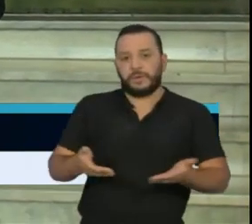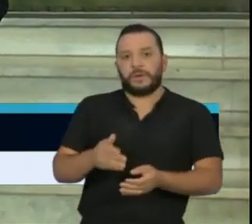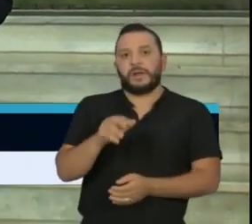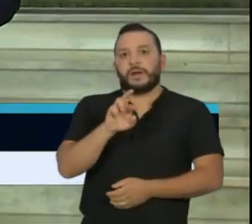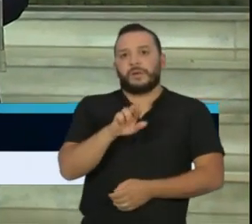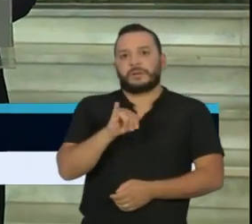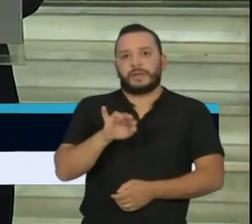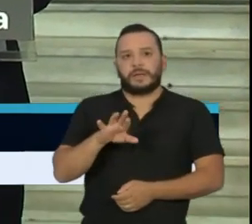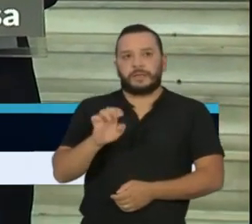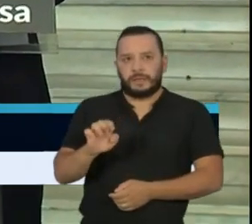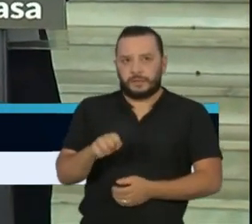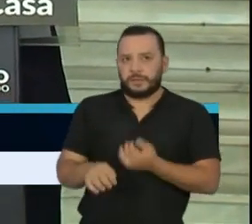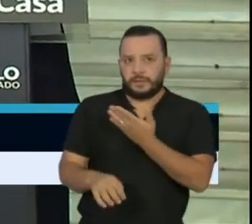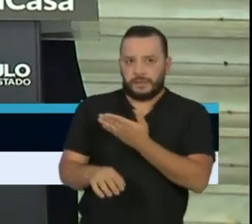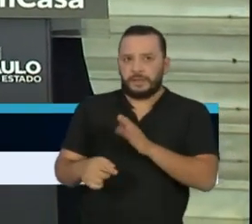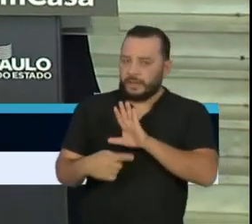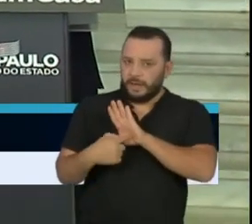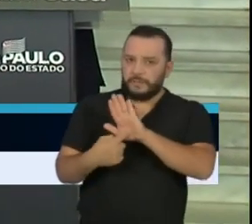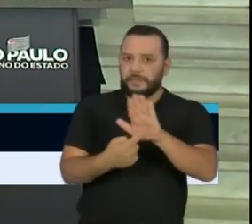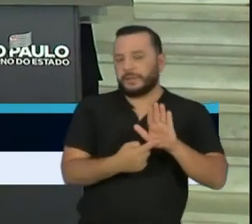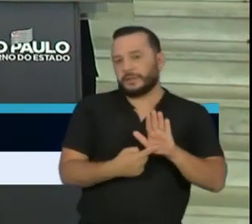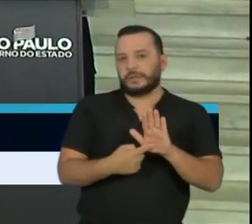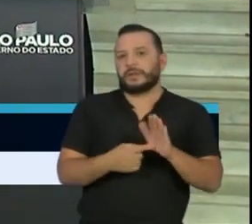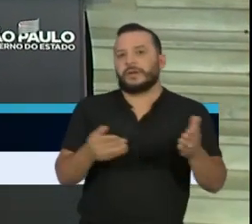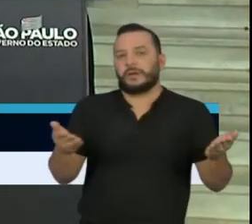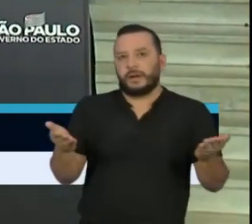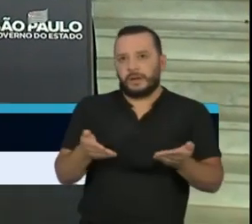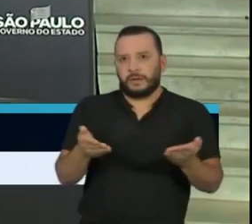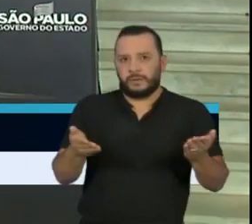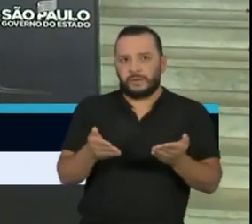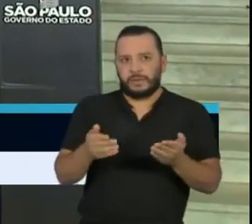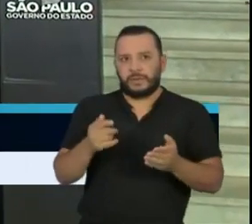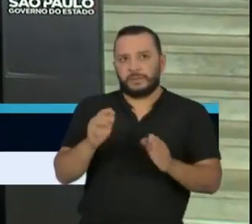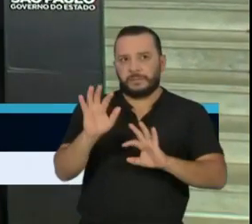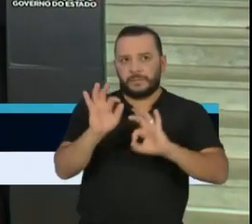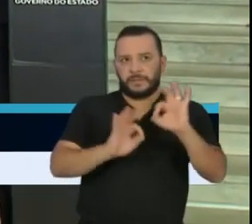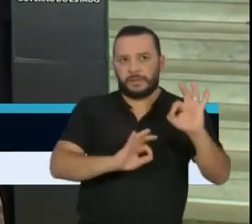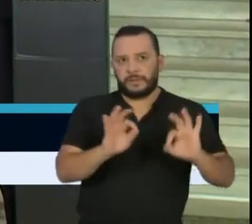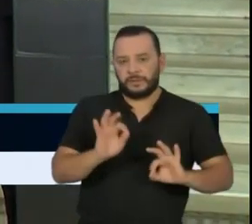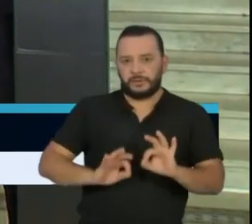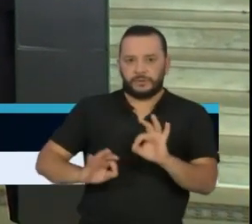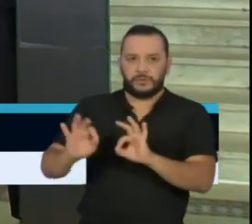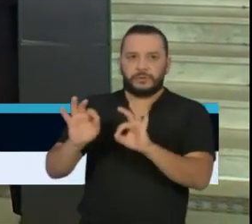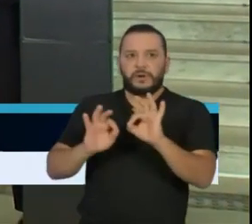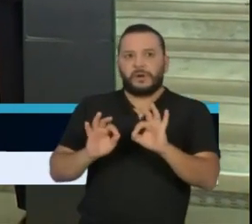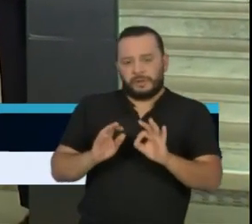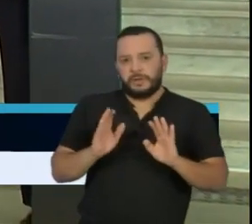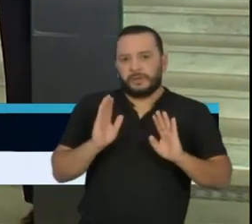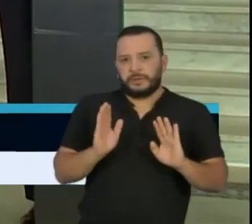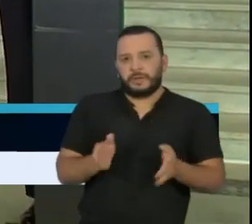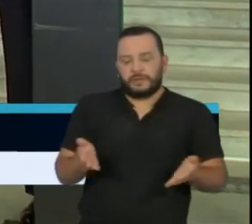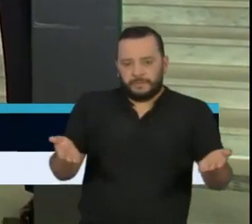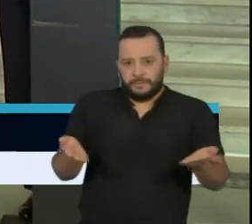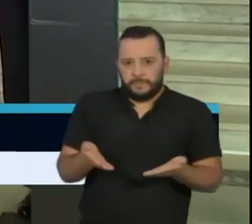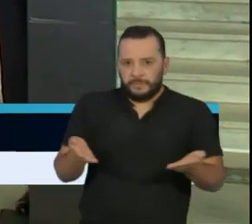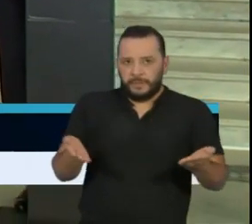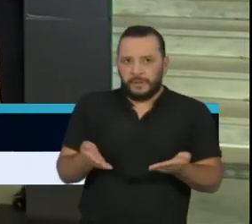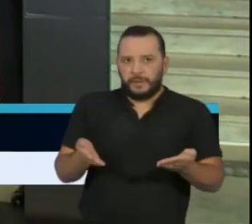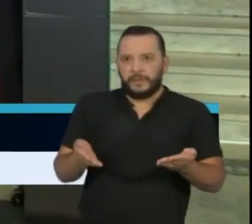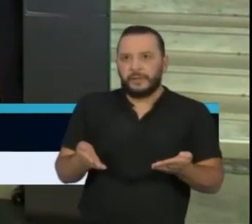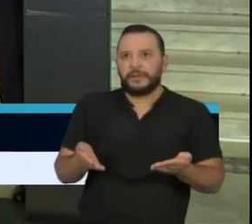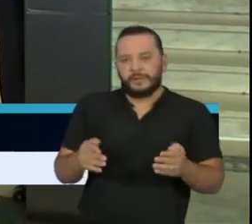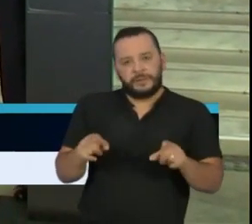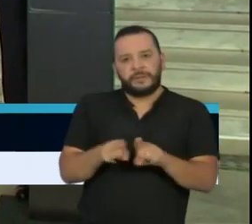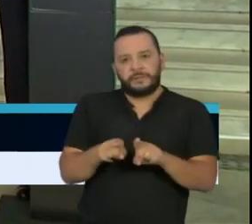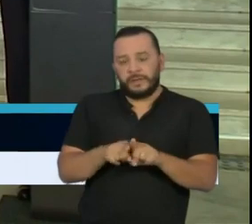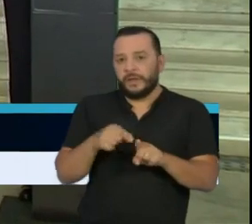que faça a apresentação dentro daquilo que já podemos definir desde agora E, por óbvio,